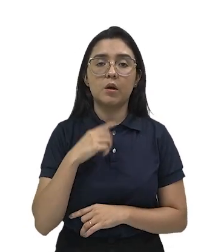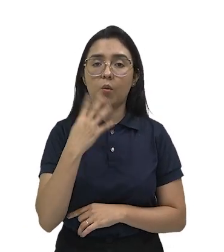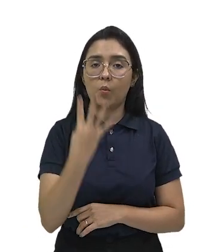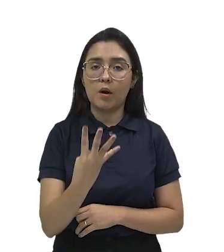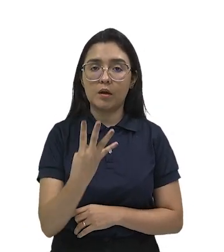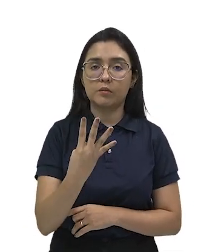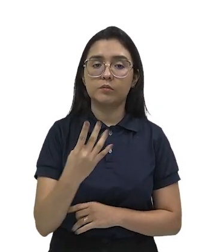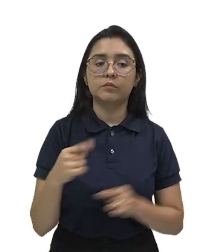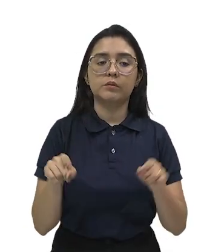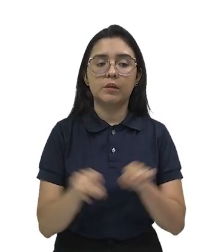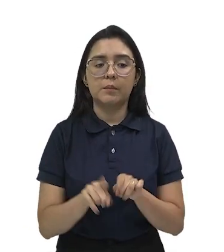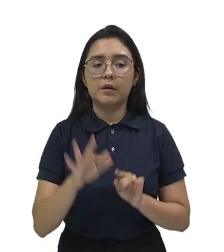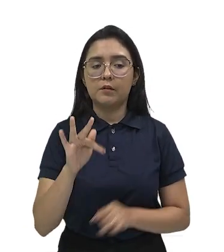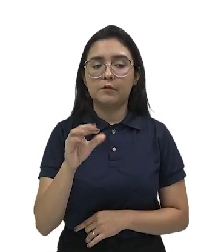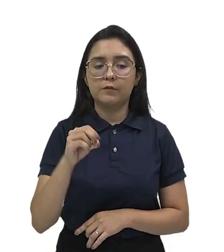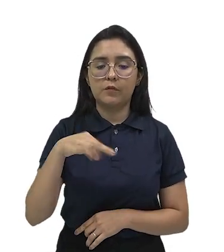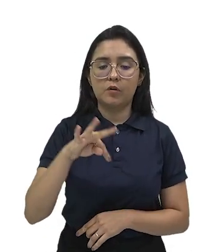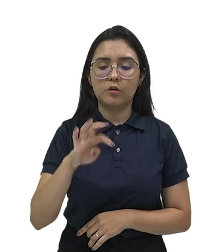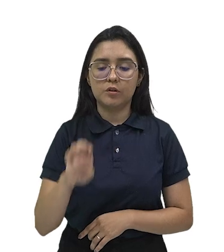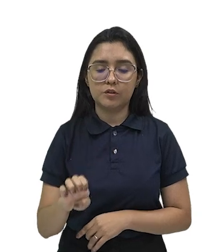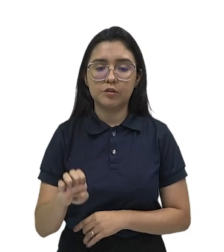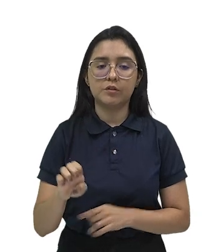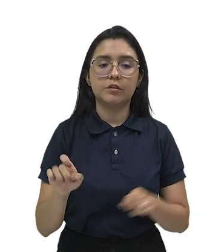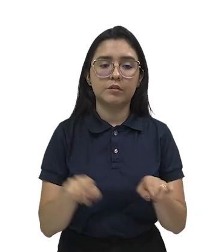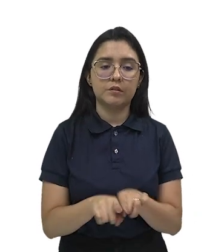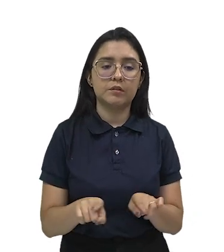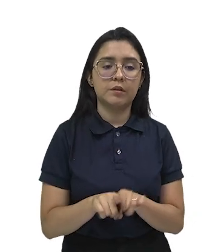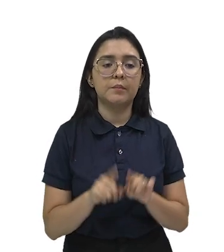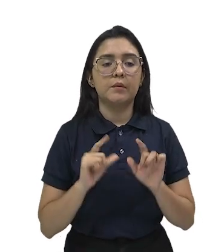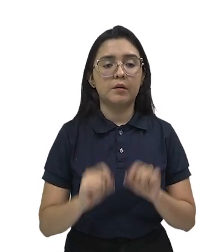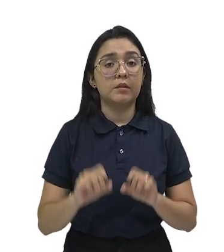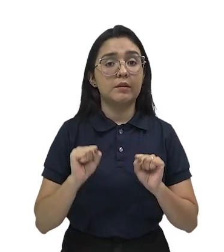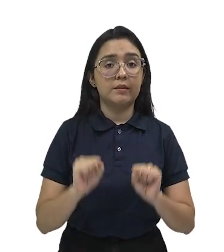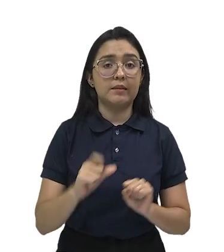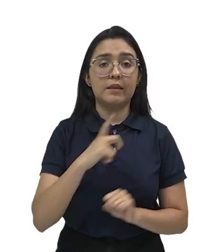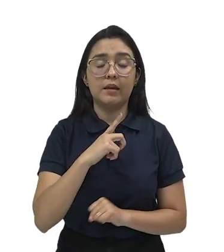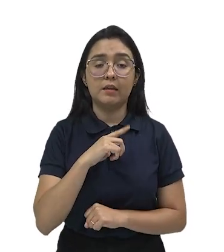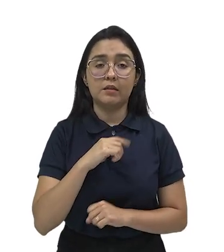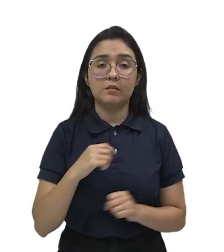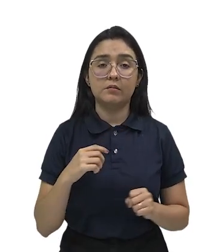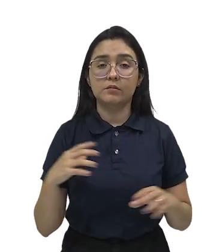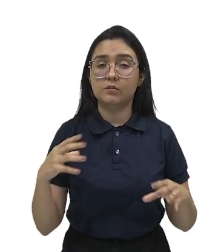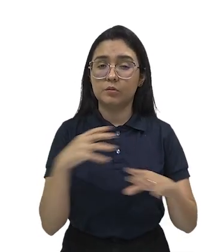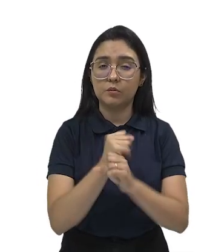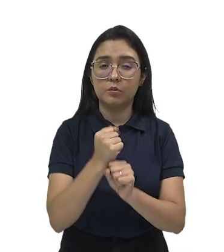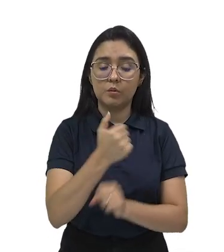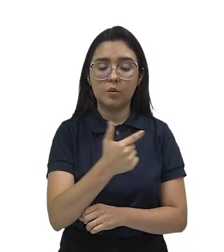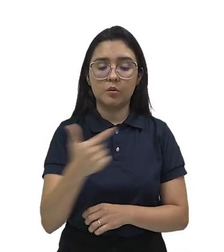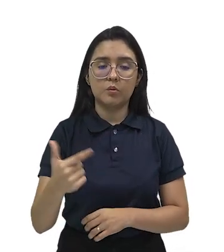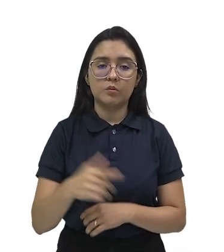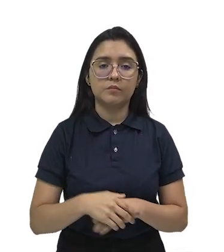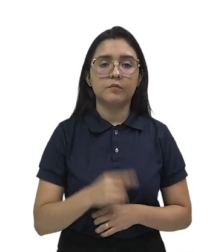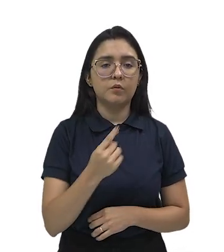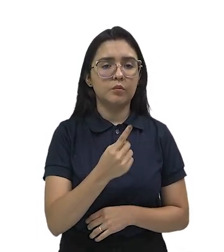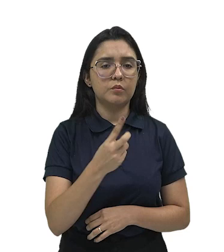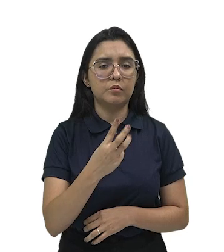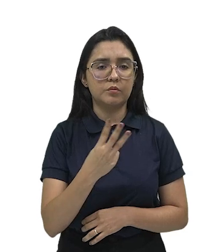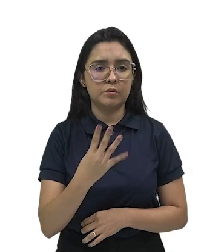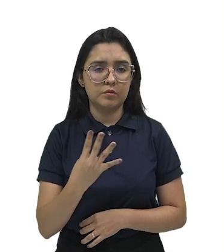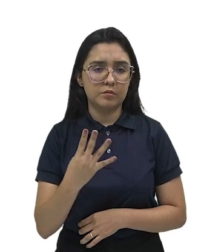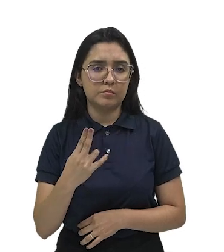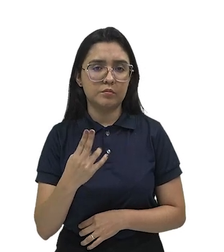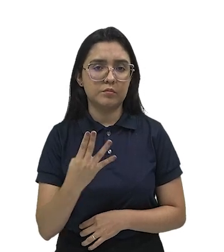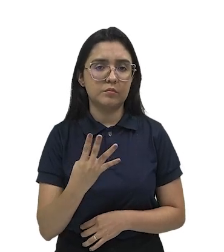padrões. Fonte, né, que eu chamei de F. Tem 12, eu poderia colocar F1, F2,